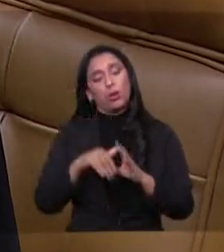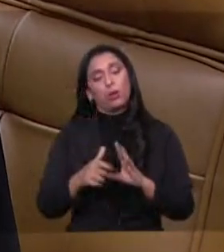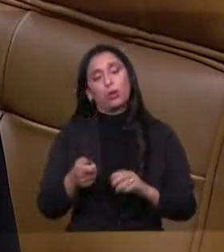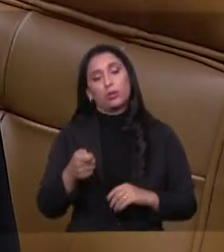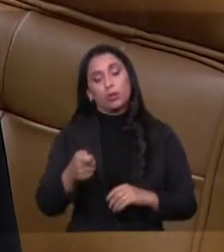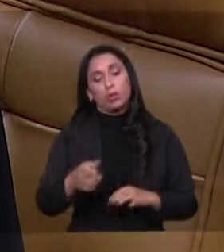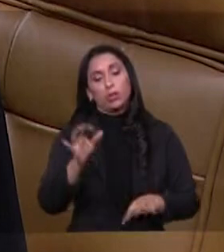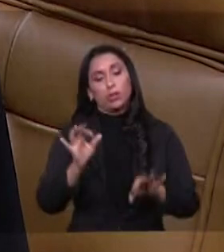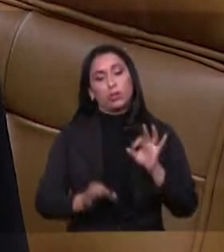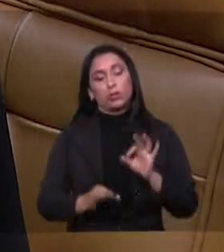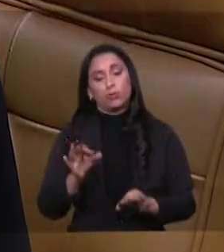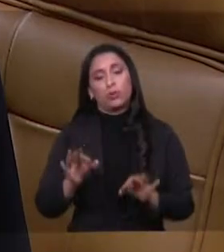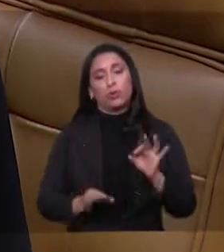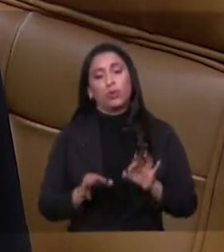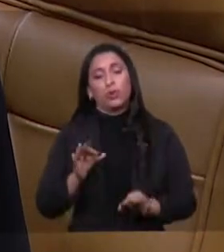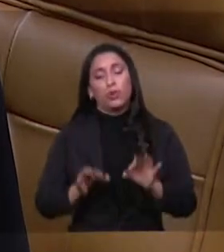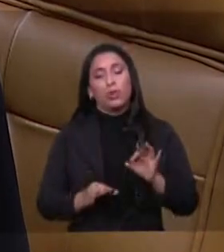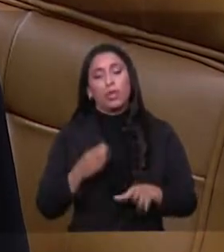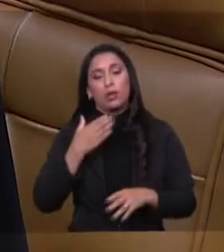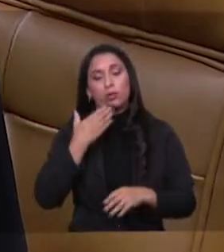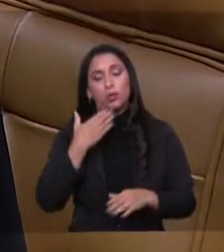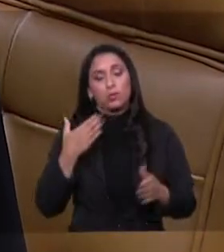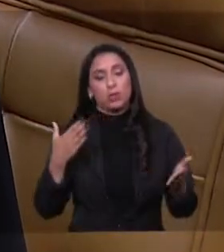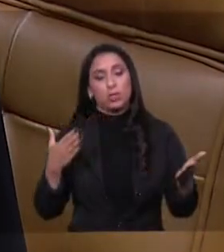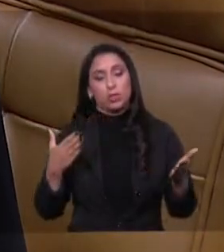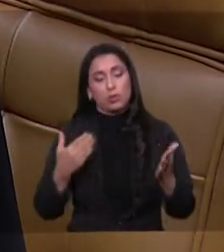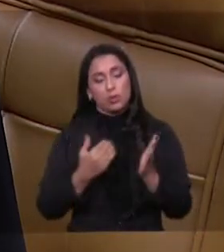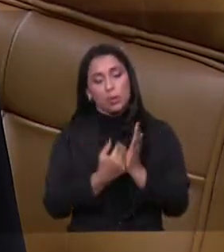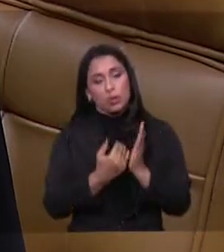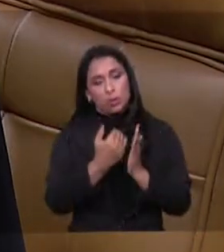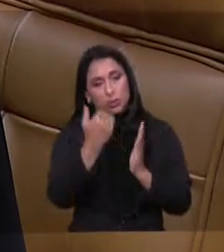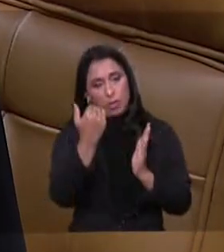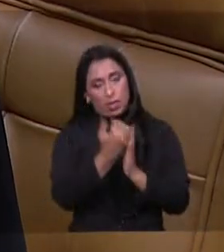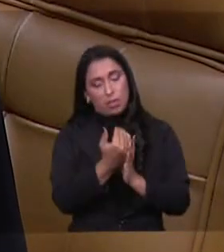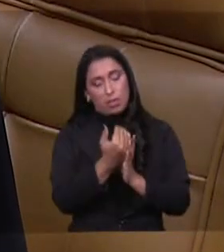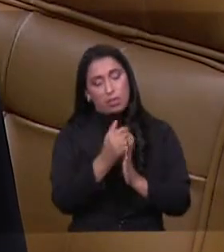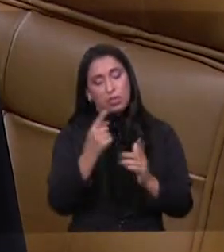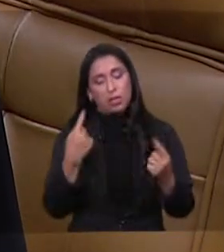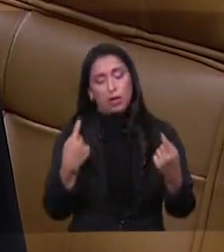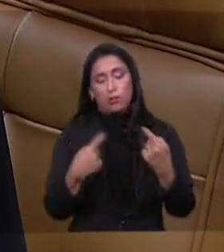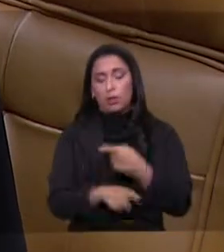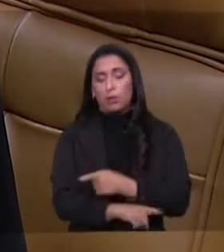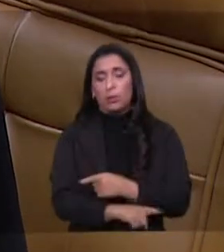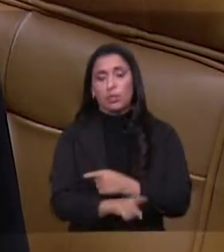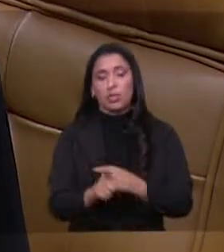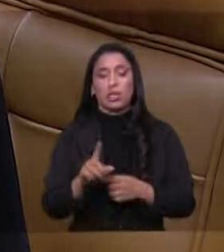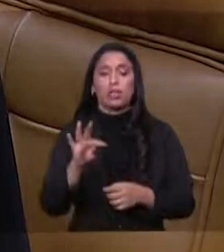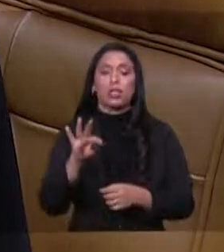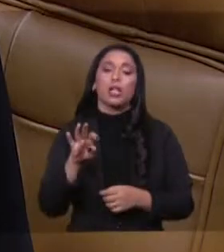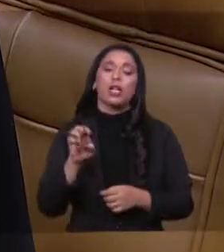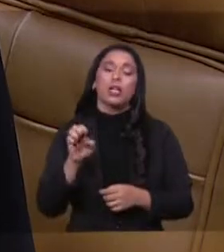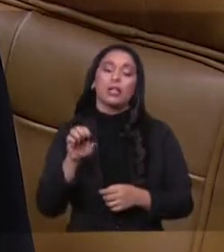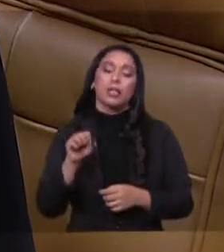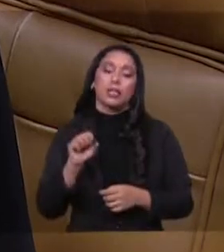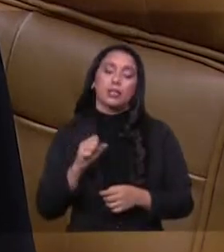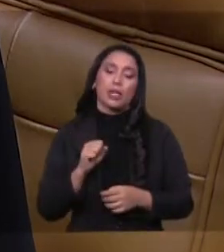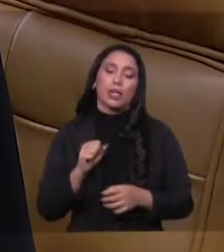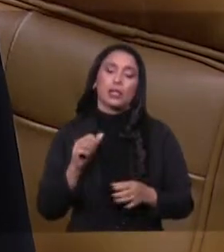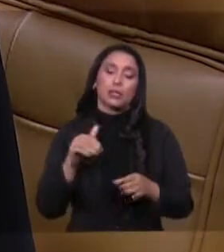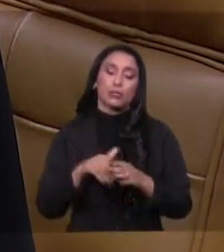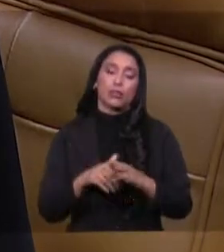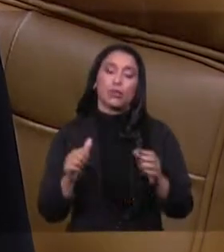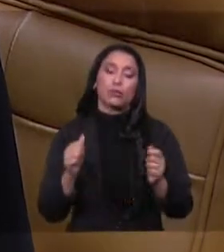recorrido e julgar improcedentes os pedidos da inicial. Por outro lado, na tese, acompanho em